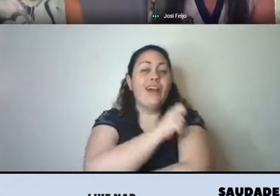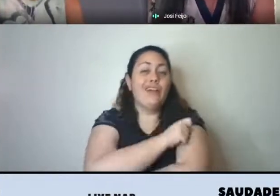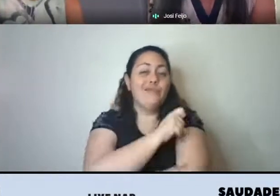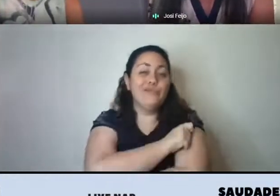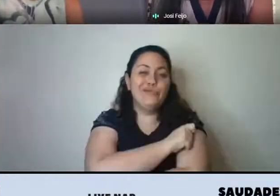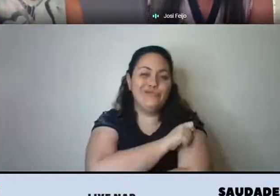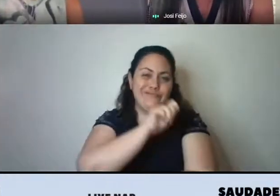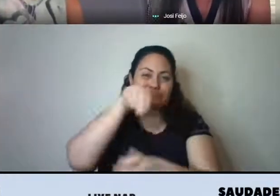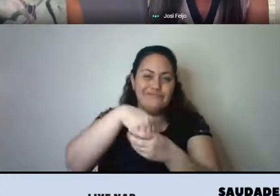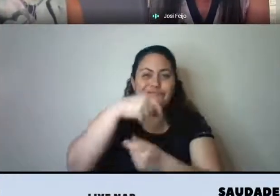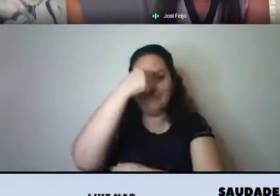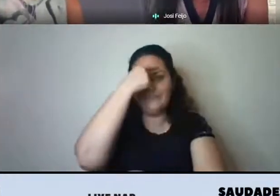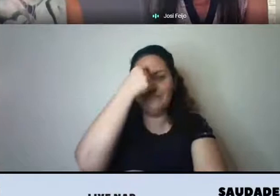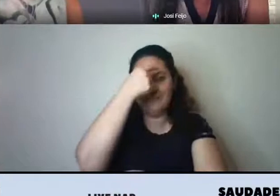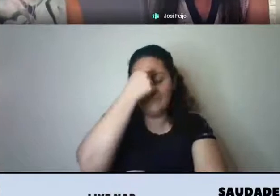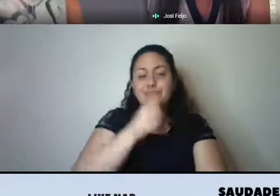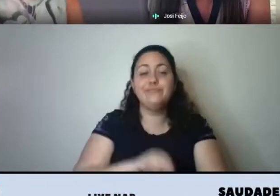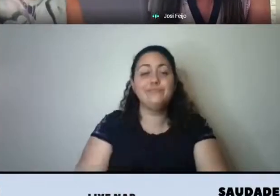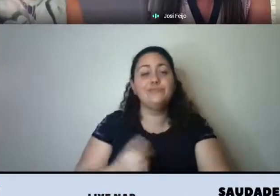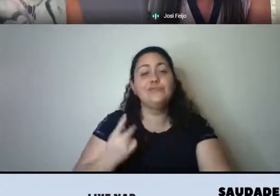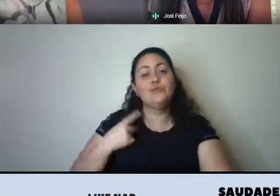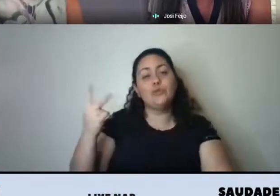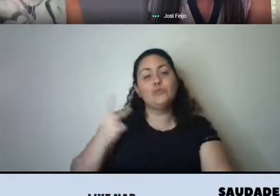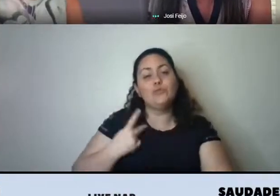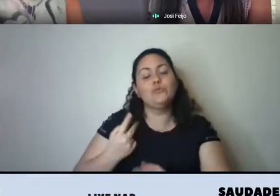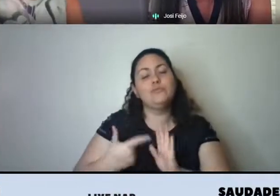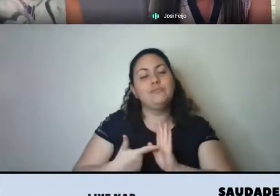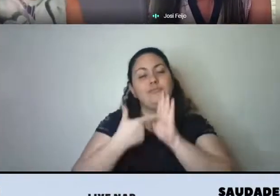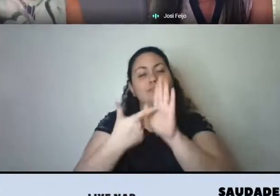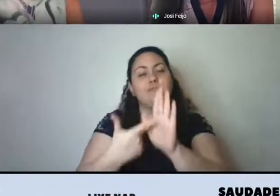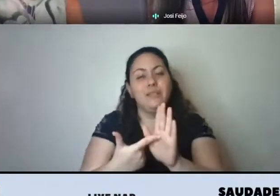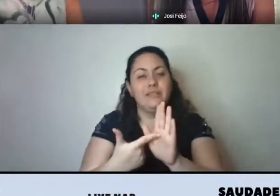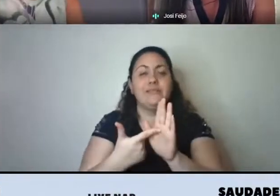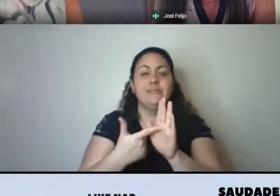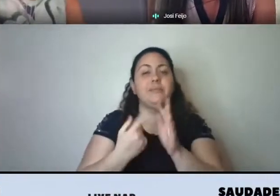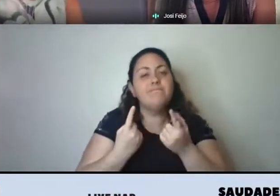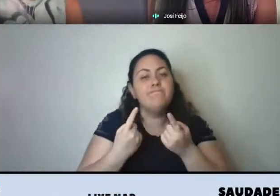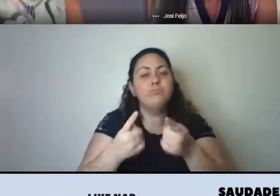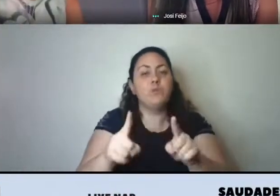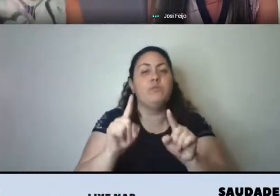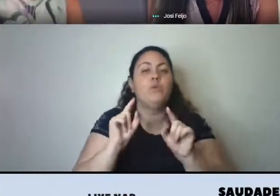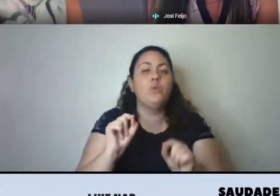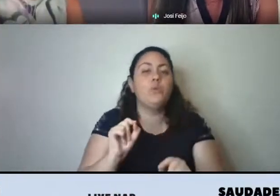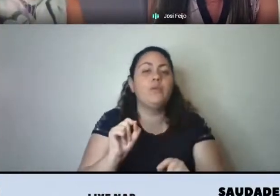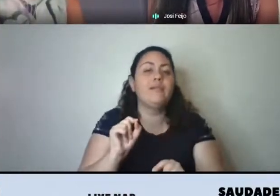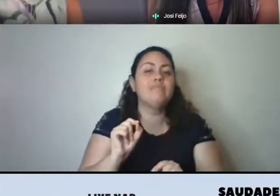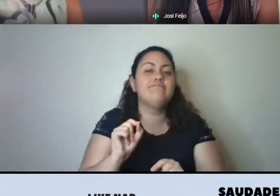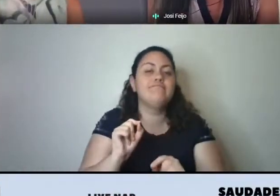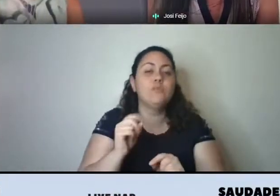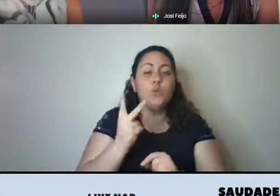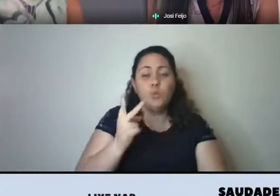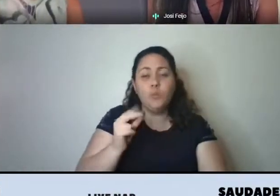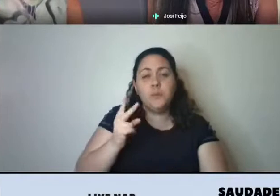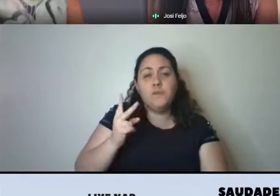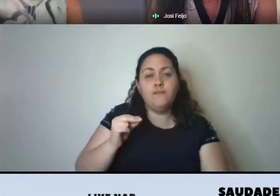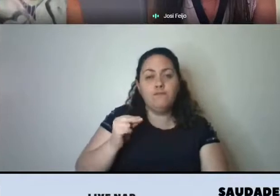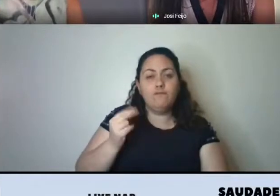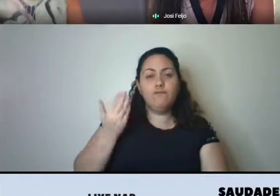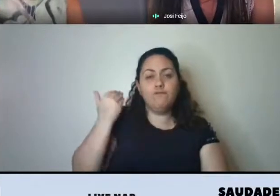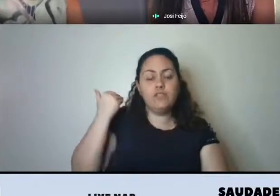universidade, assim, a gente trouxe um pouquinho, assim, de pensar o que não foi vivido, né, nesse